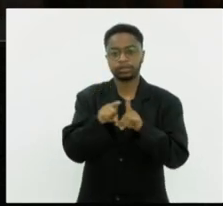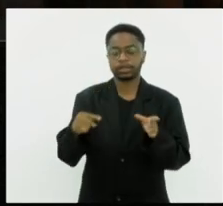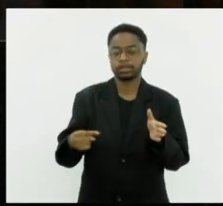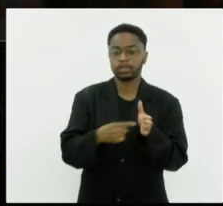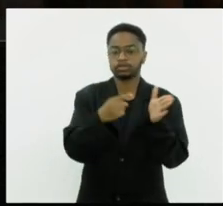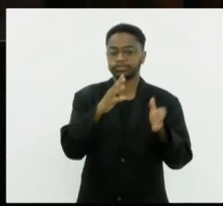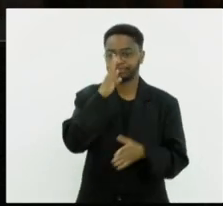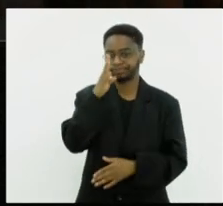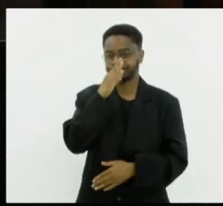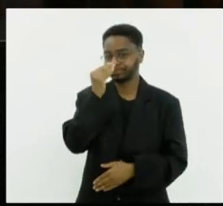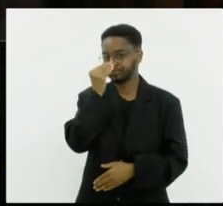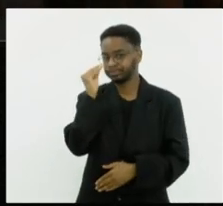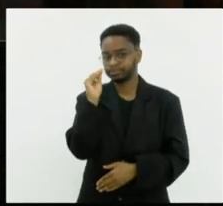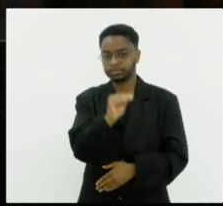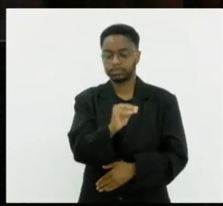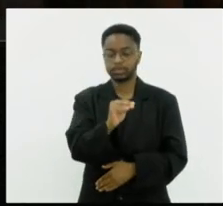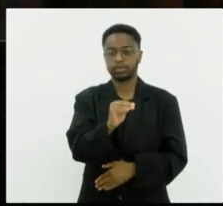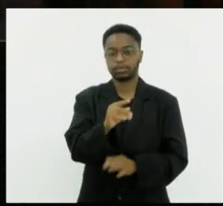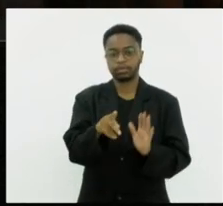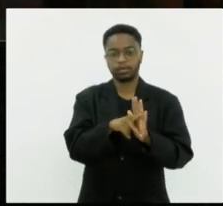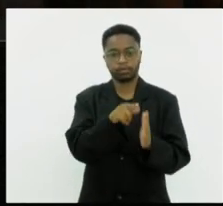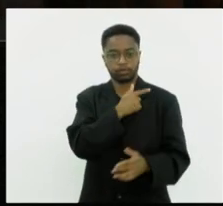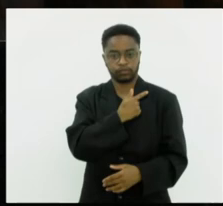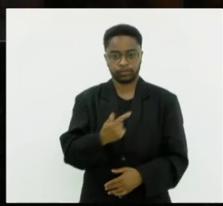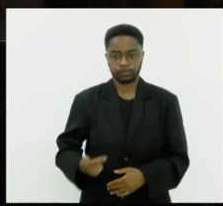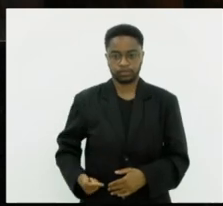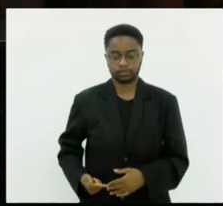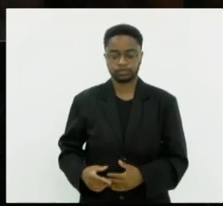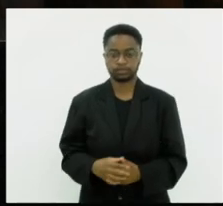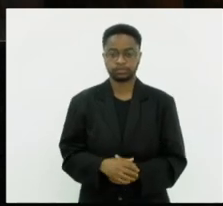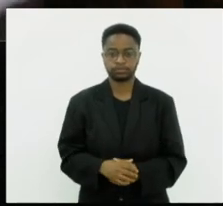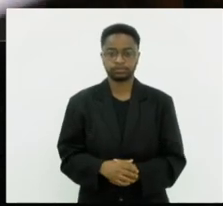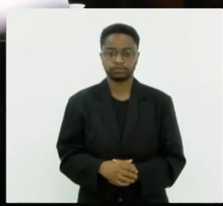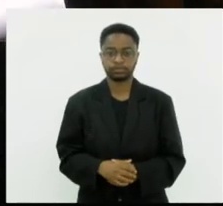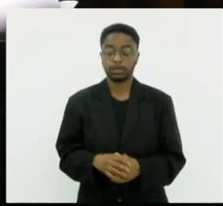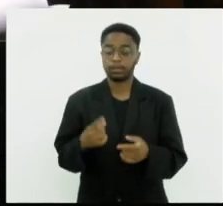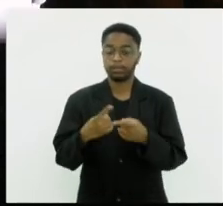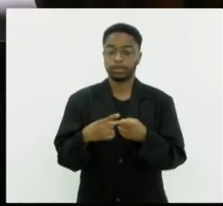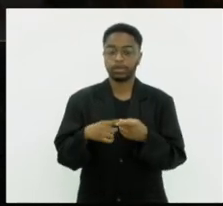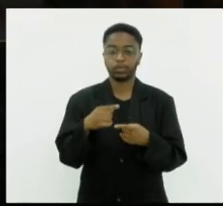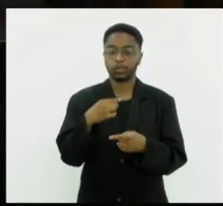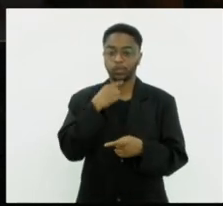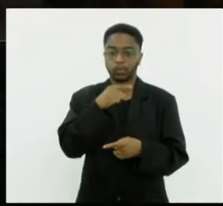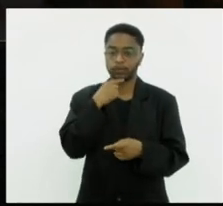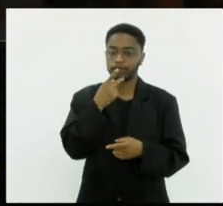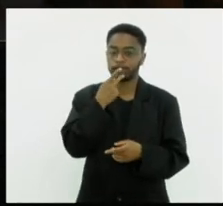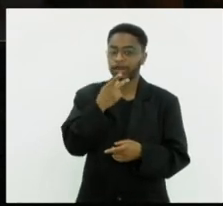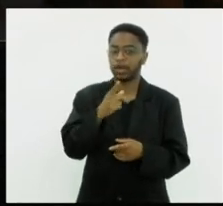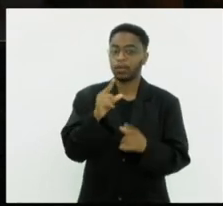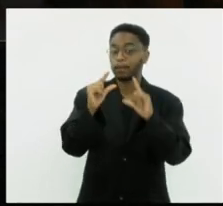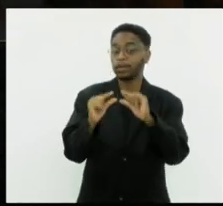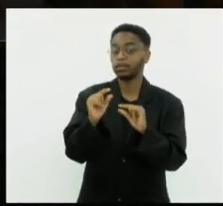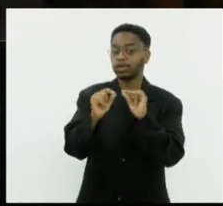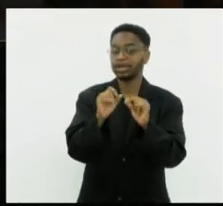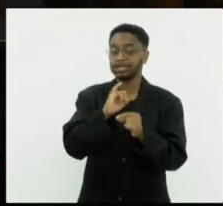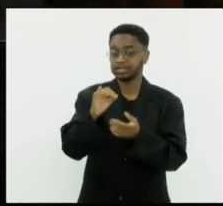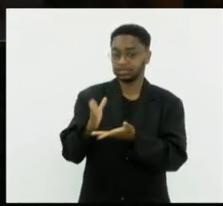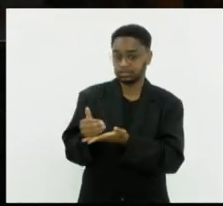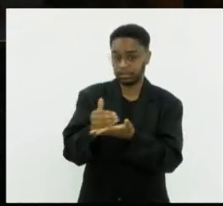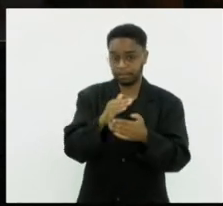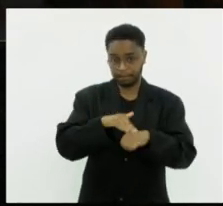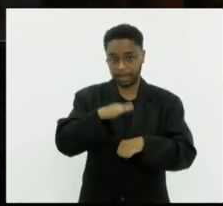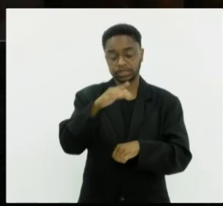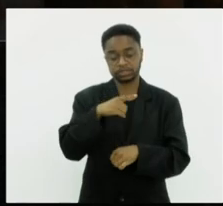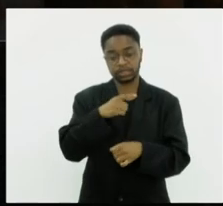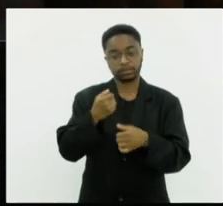negligência, a ineficiência e a incapacidade desse governo de dizer o mínimo, que arrecadar mais garante dinheiro nos